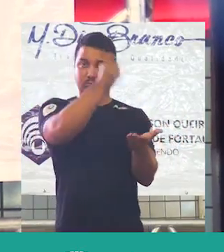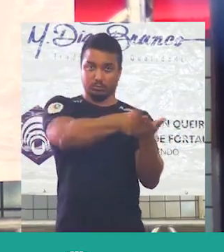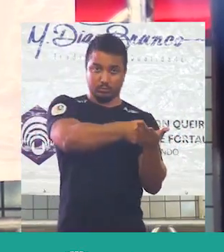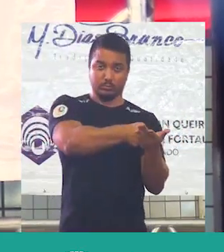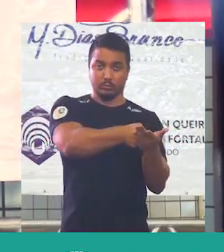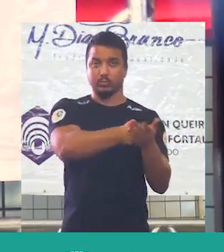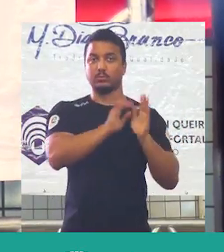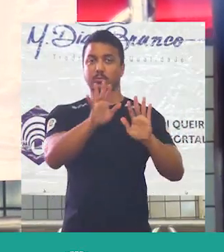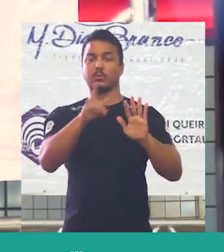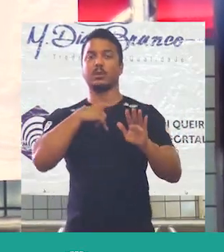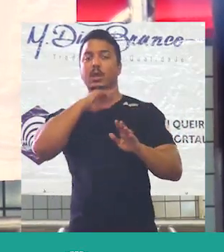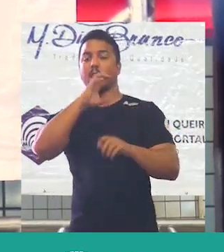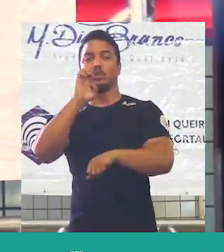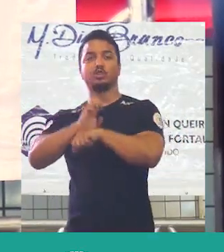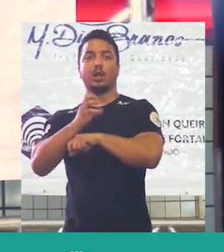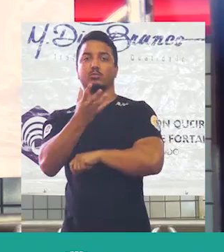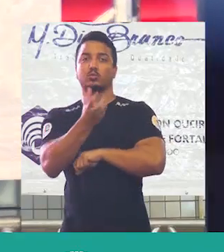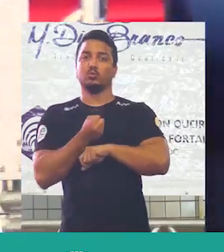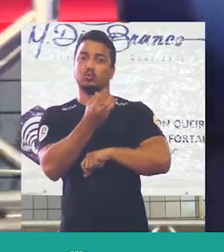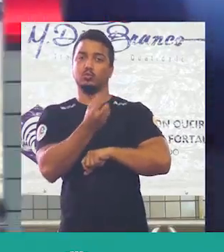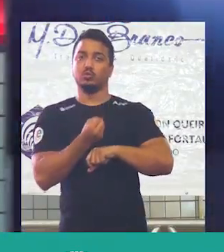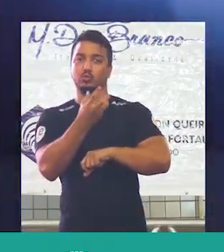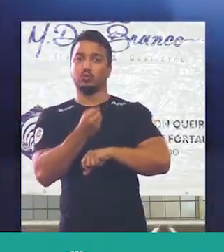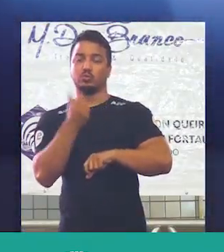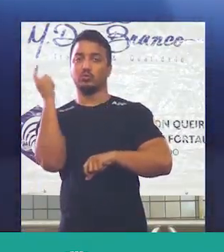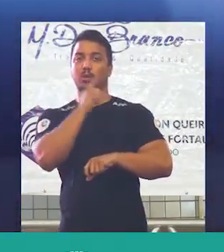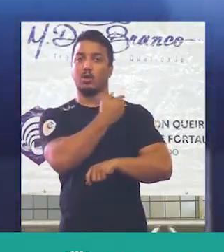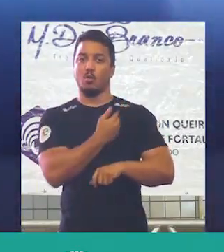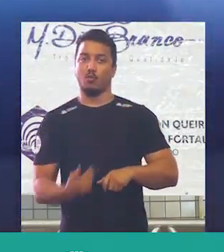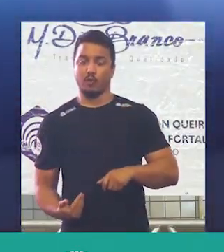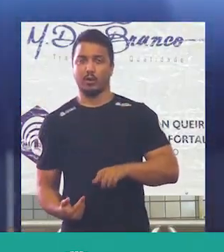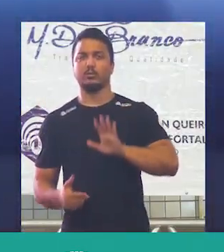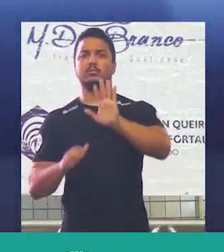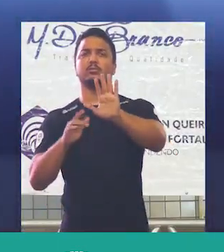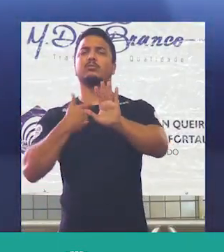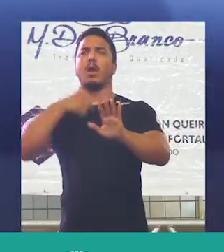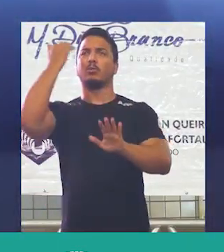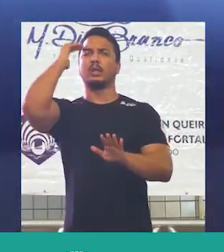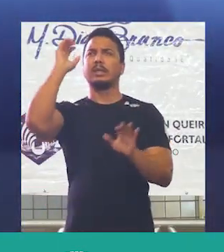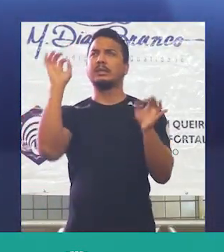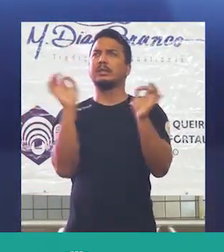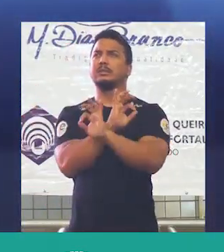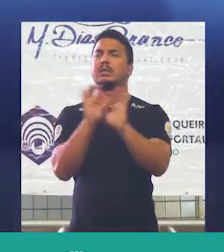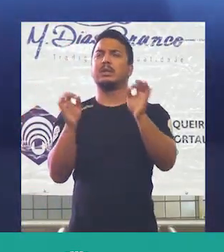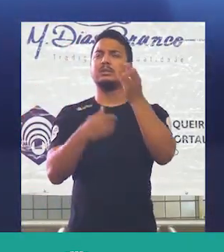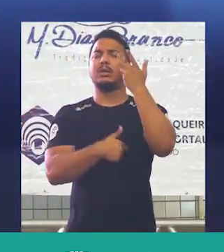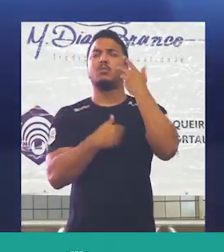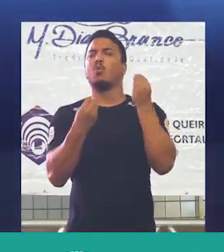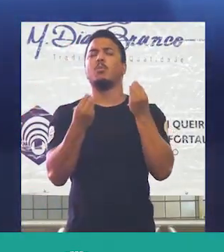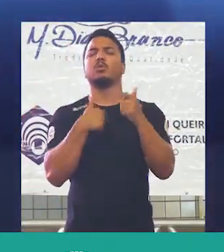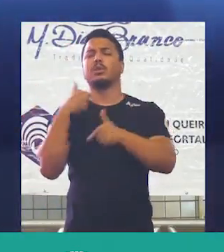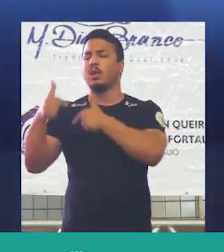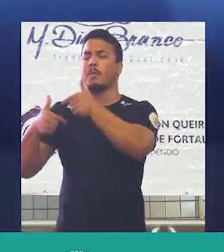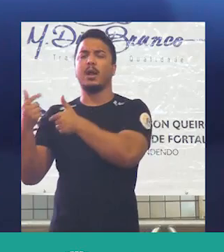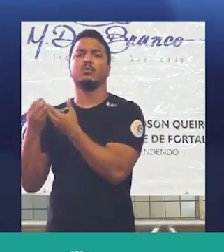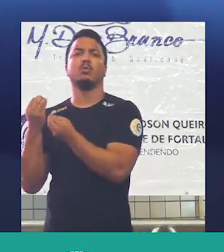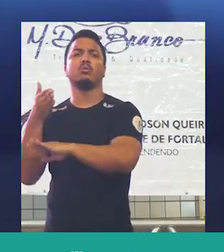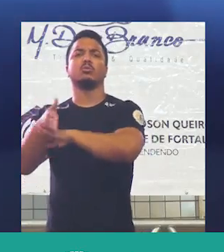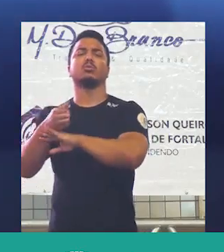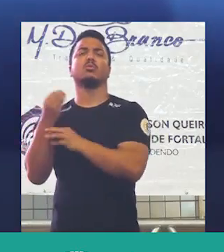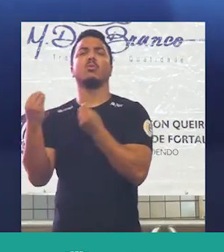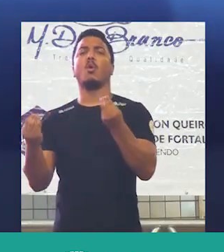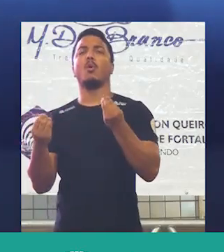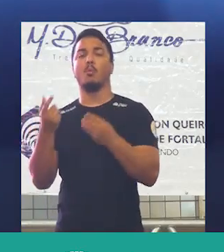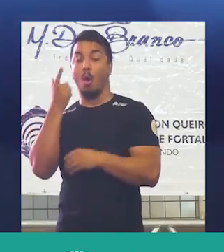Pagando impostos, o Estado arrecada mais. Ciliano, eu não estou entendendo onde é que os trabalhadores entram